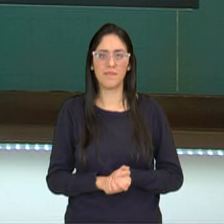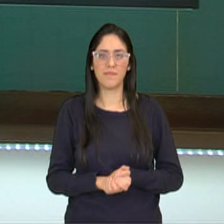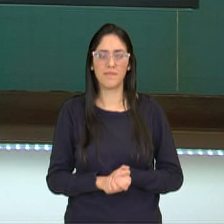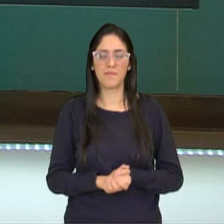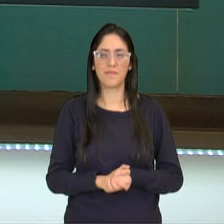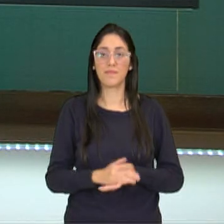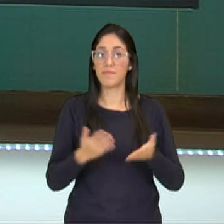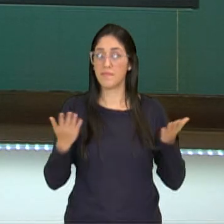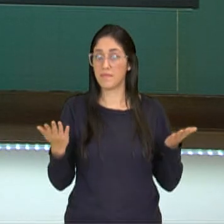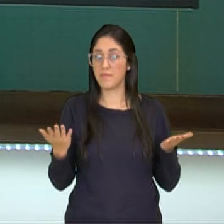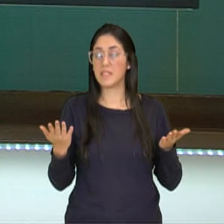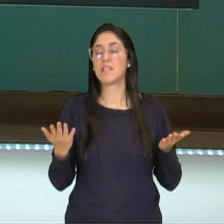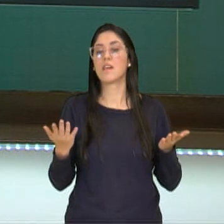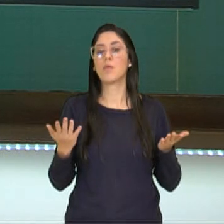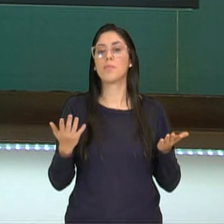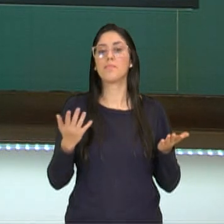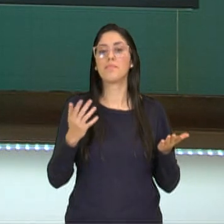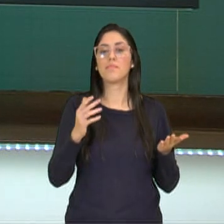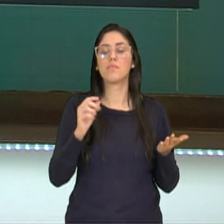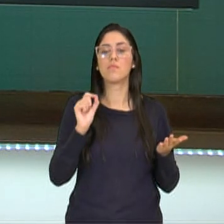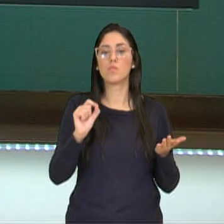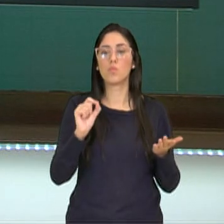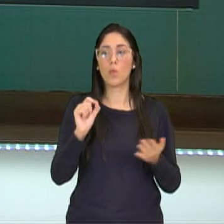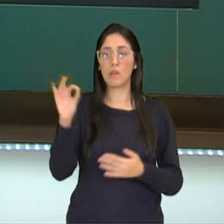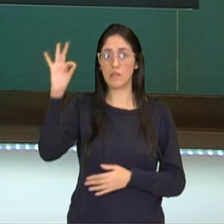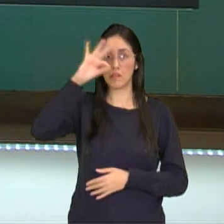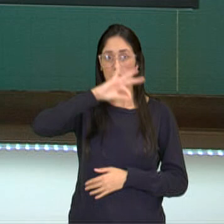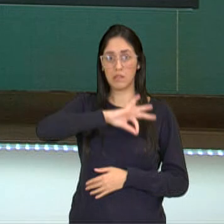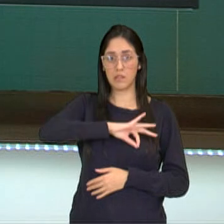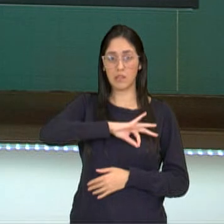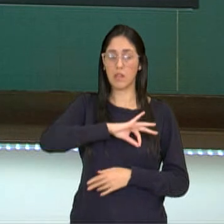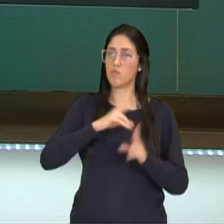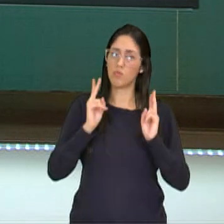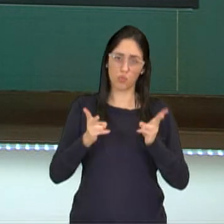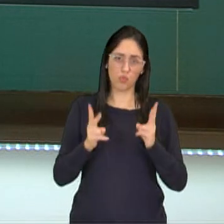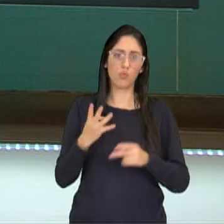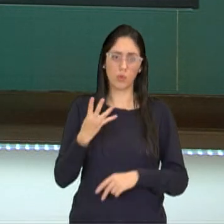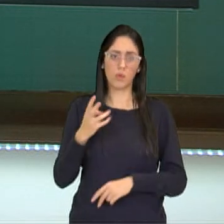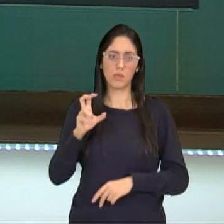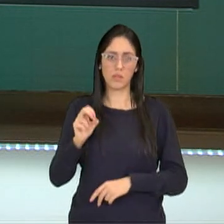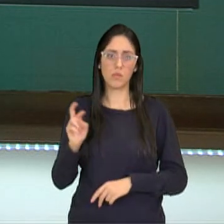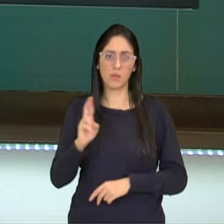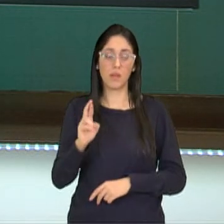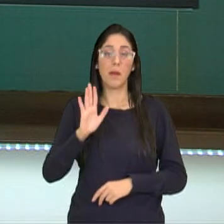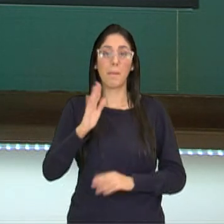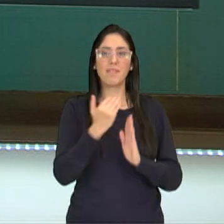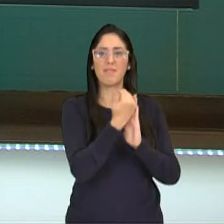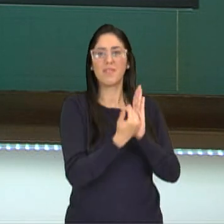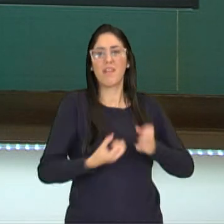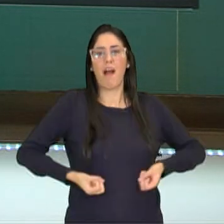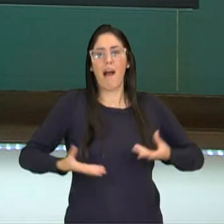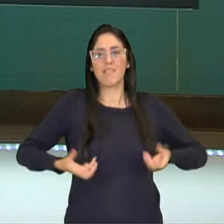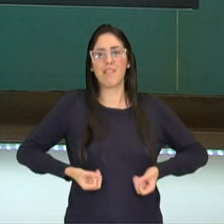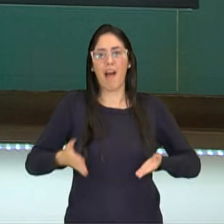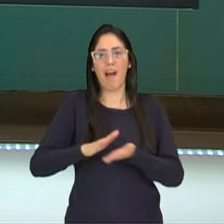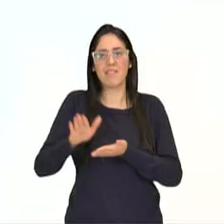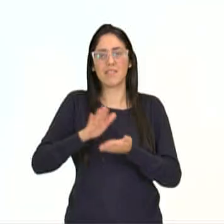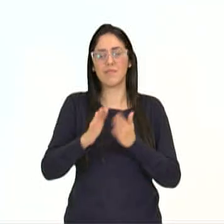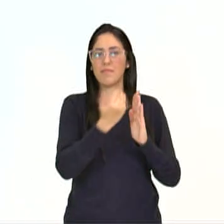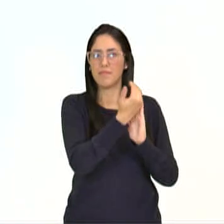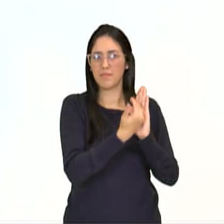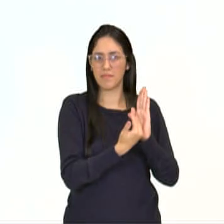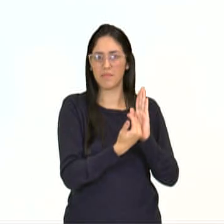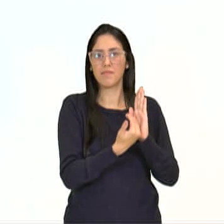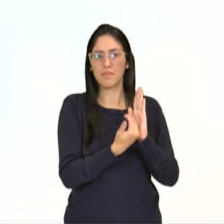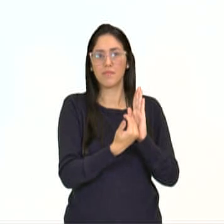Então, pessoal, agora a receita não mudou, continuou 450, mas houve redução das despesas. O novo valor